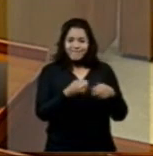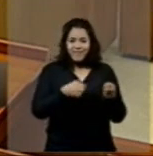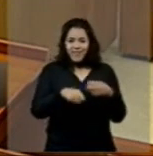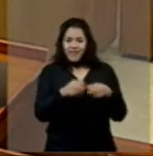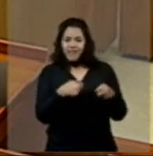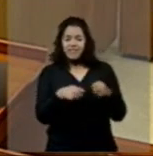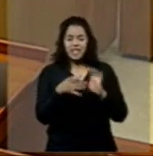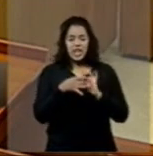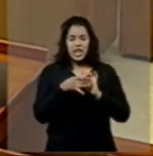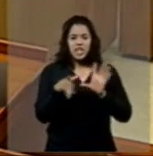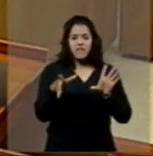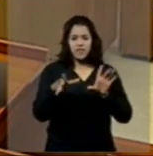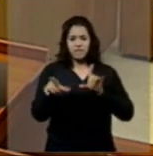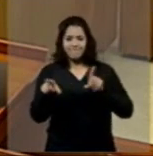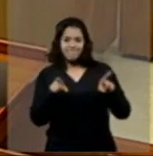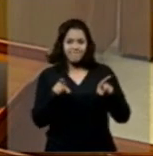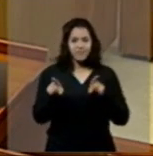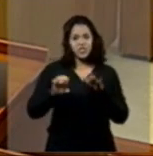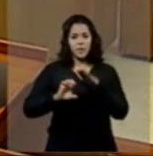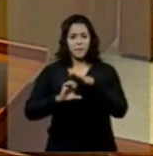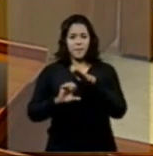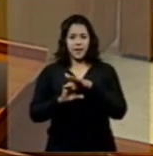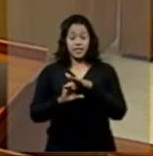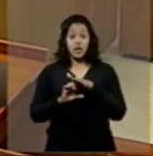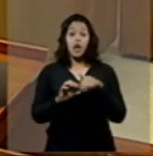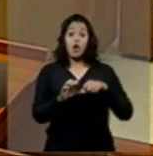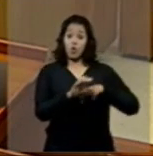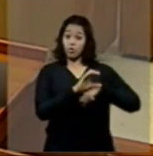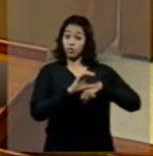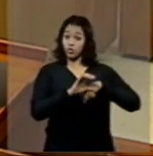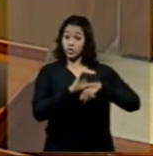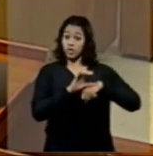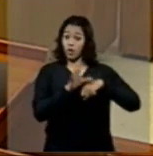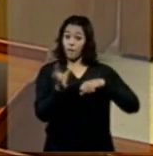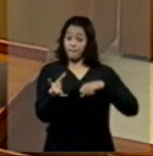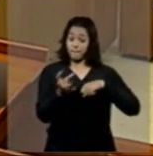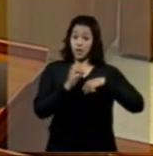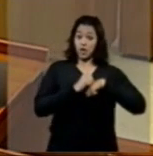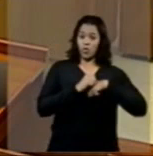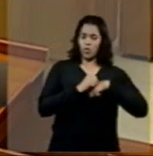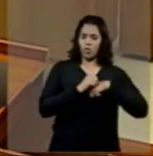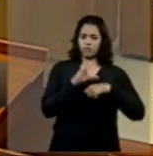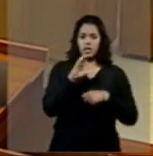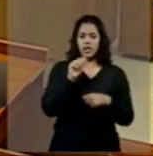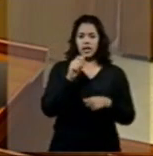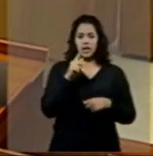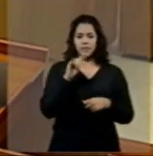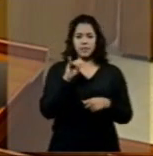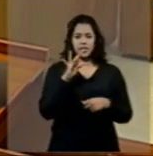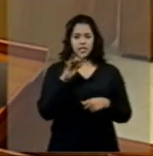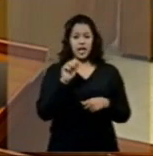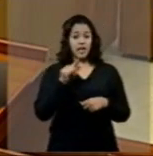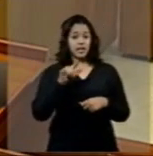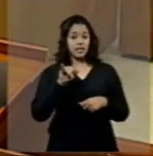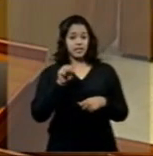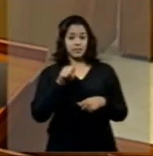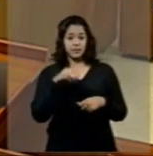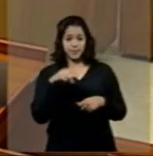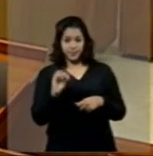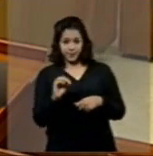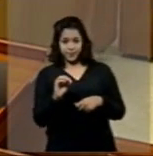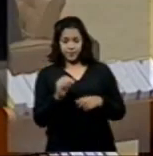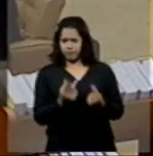livre concorrência, a Constituição, ela adotou o regime capitalista no Brasil, ela não